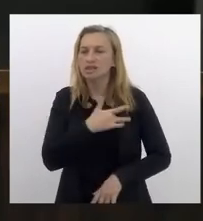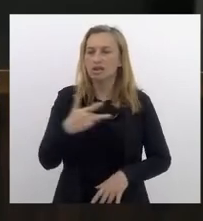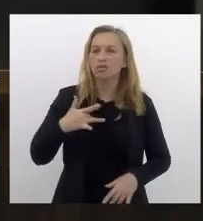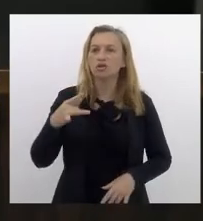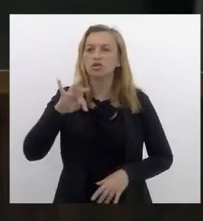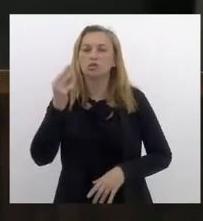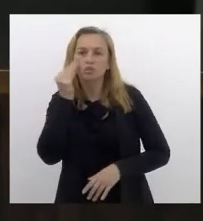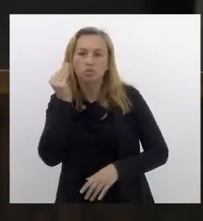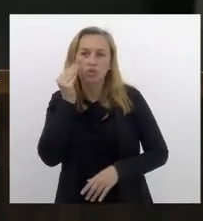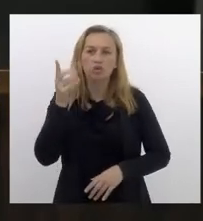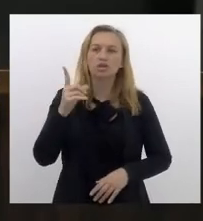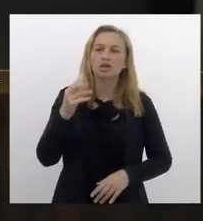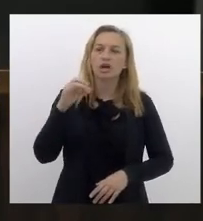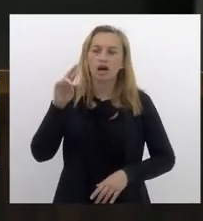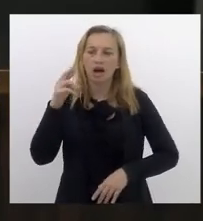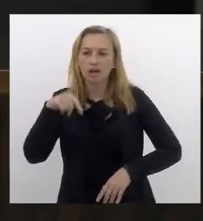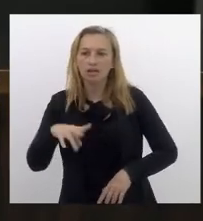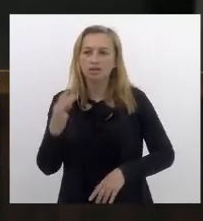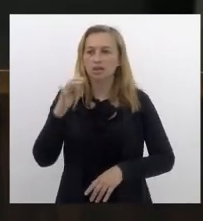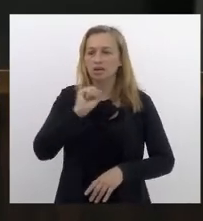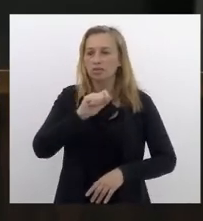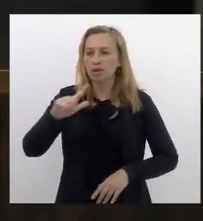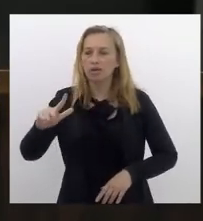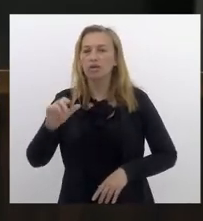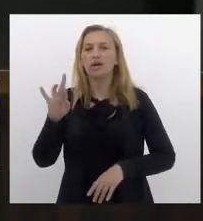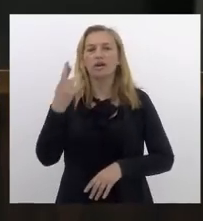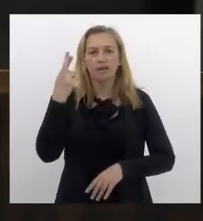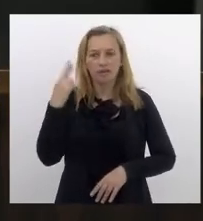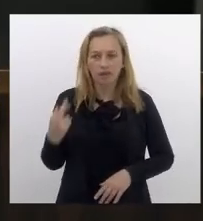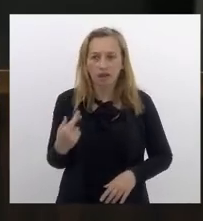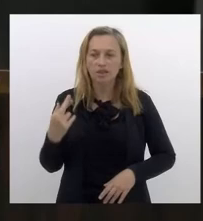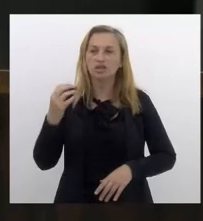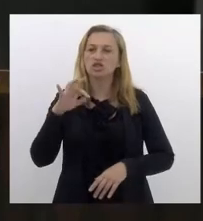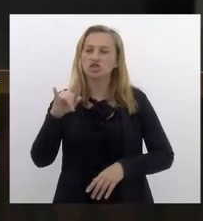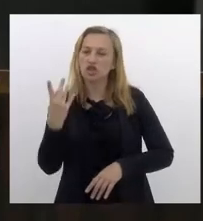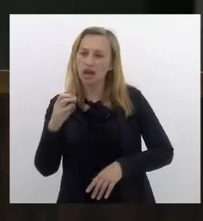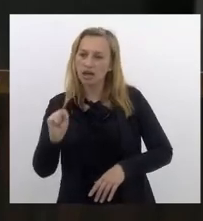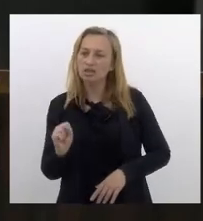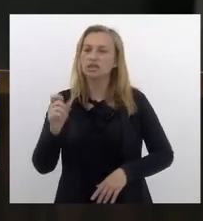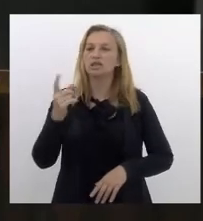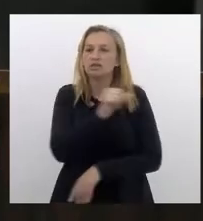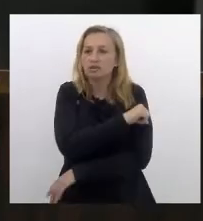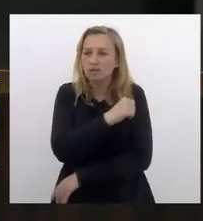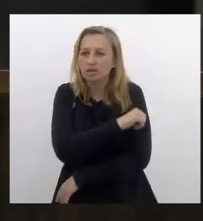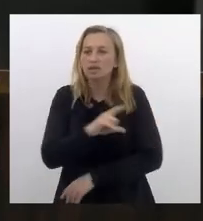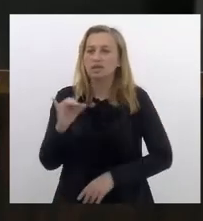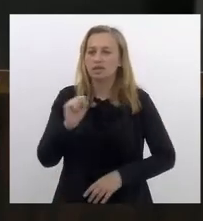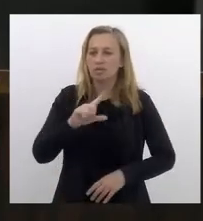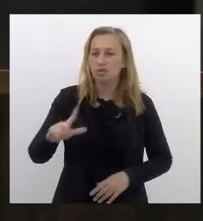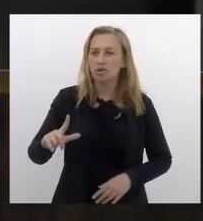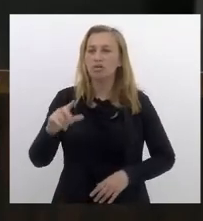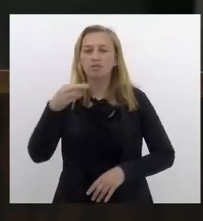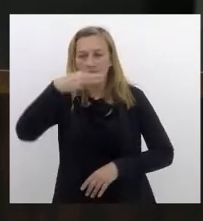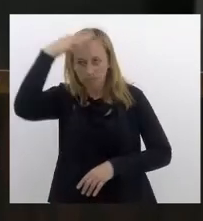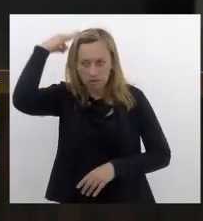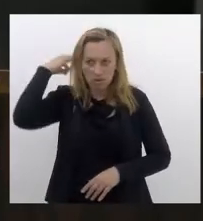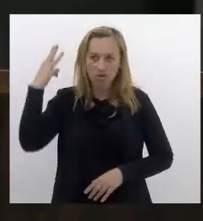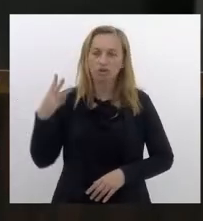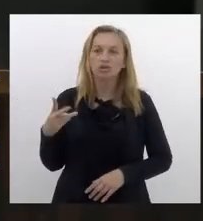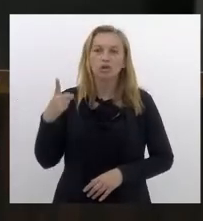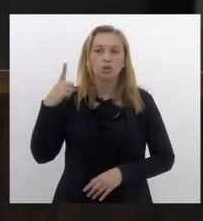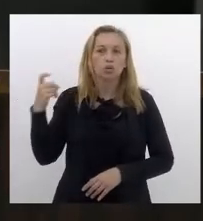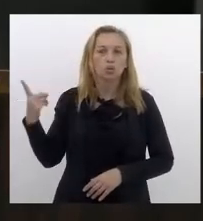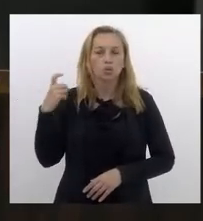Mônica Francisco, Anderson Moraes, Daniel Librelon, Renata Souza, Charles Batista, enfermeira Rejane, Samuel Malafaia, Márcio Pacheco. Está aberto o seu